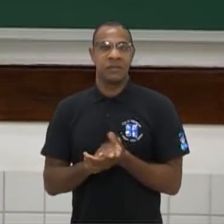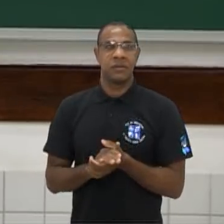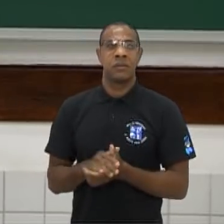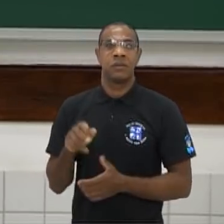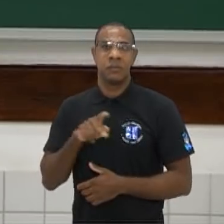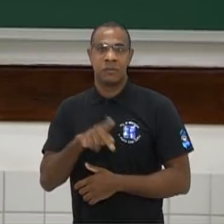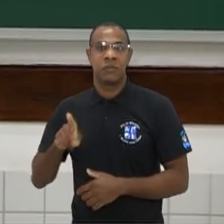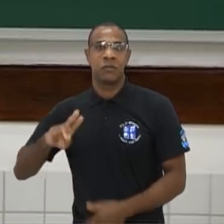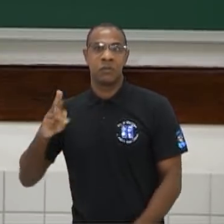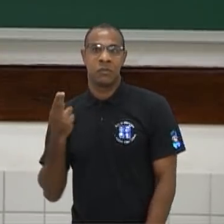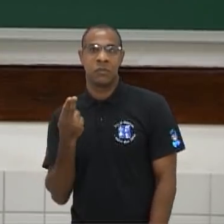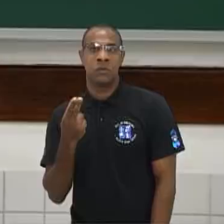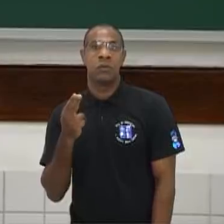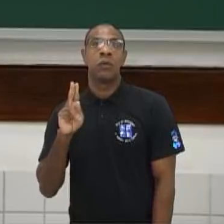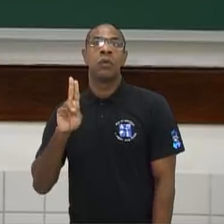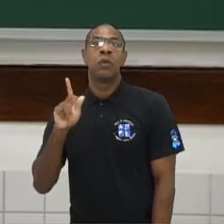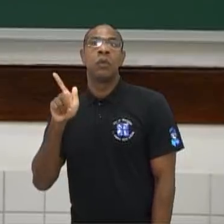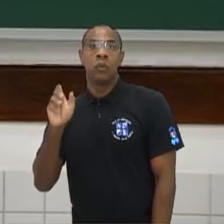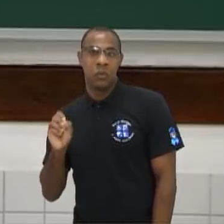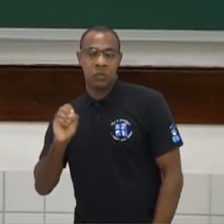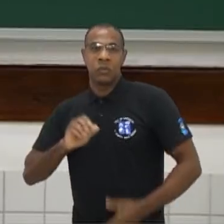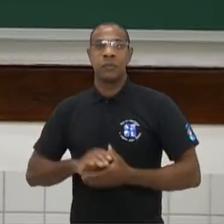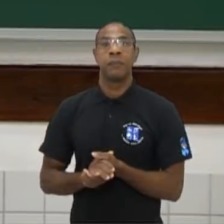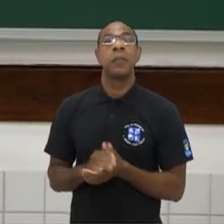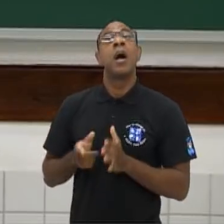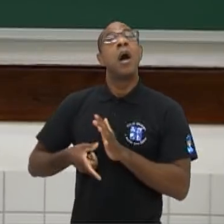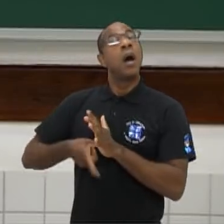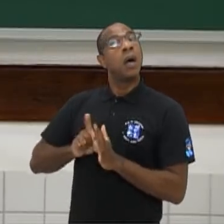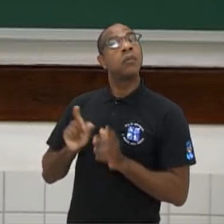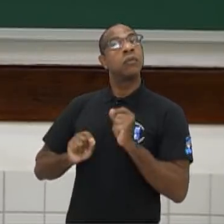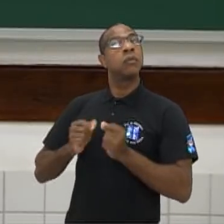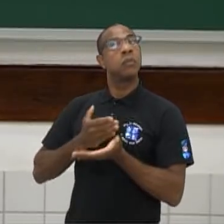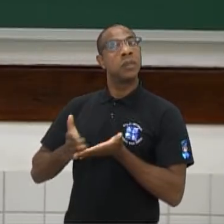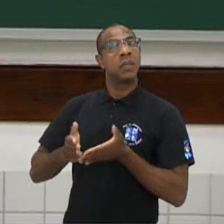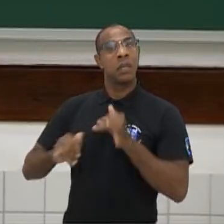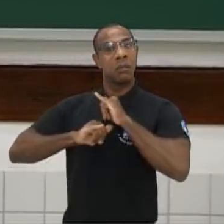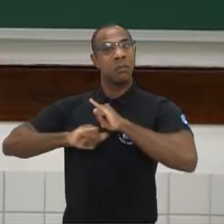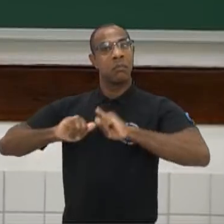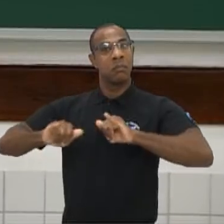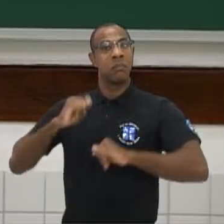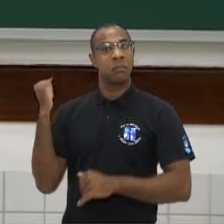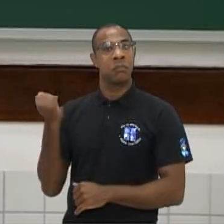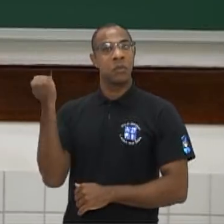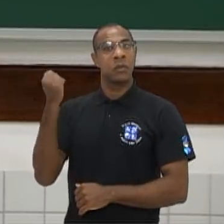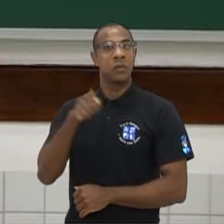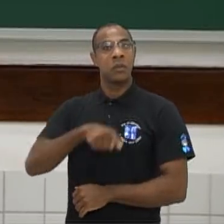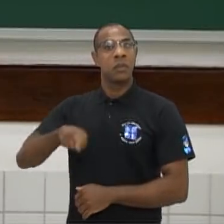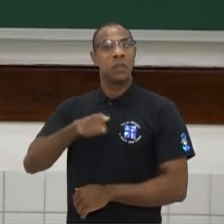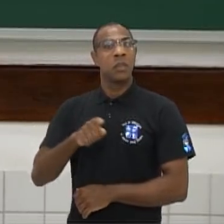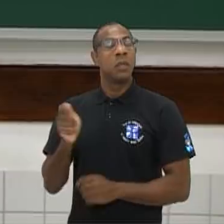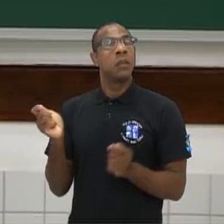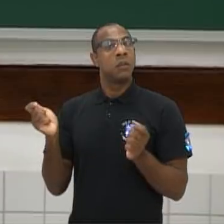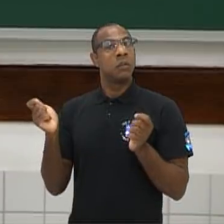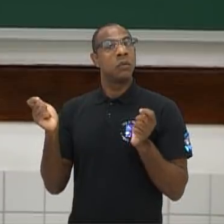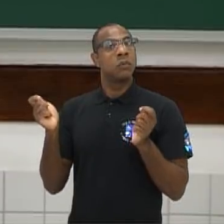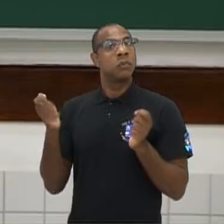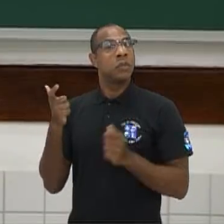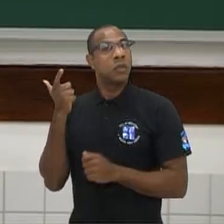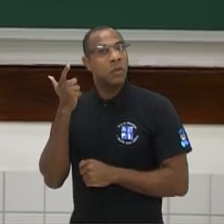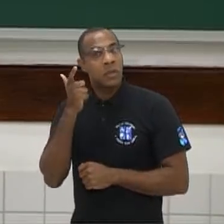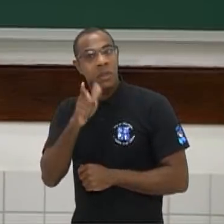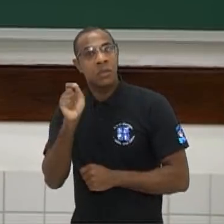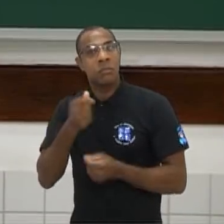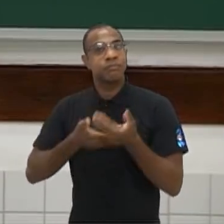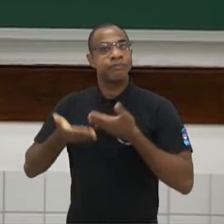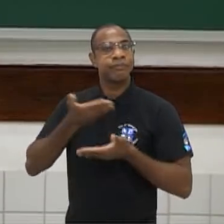trabalhando com vocês ao longo dessa aula. Mas antes da gente começar, vamos aos avisos ali para que você consiga ter uma boa